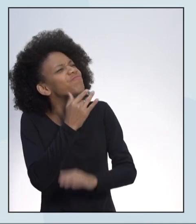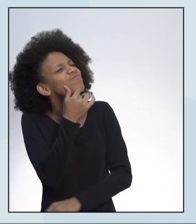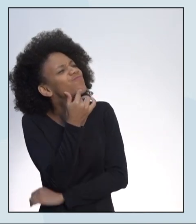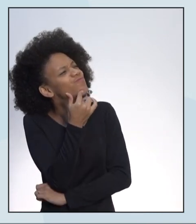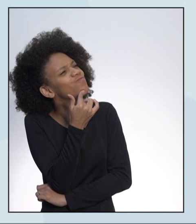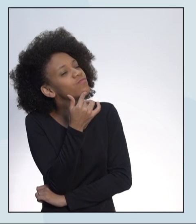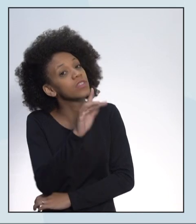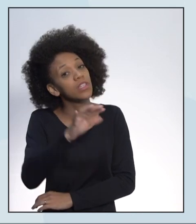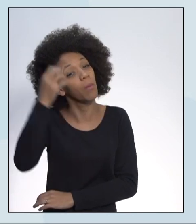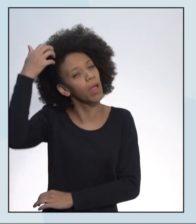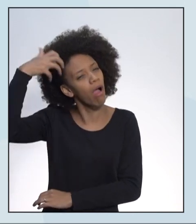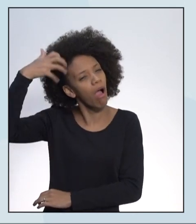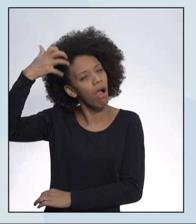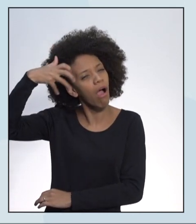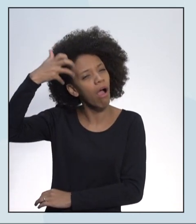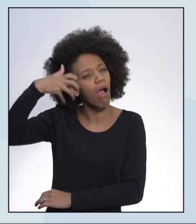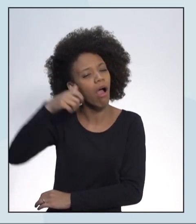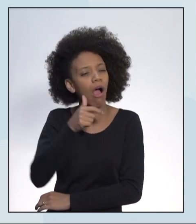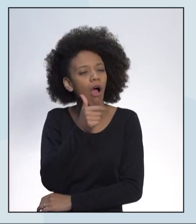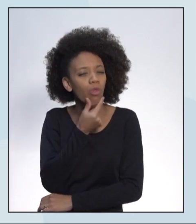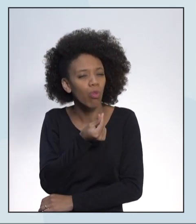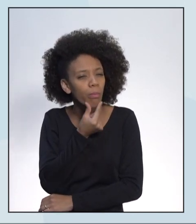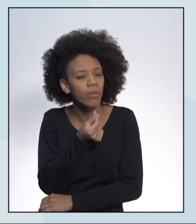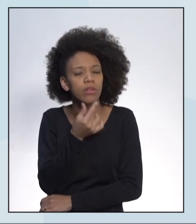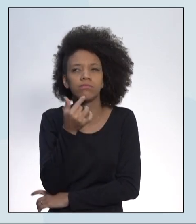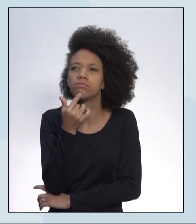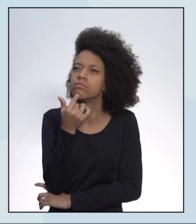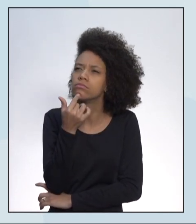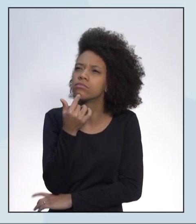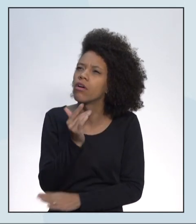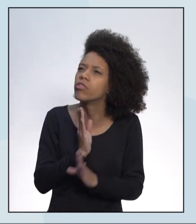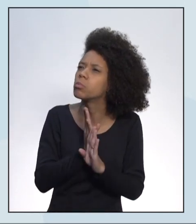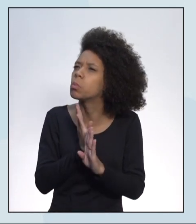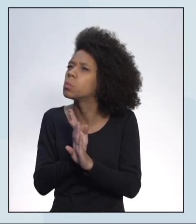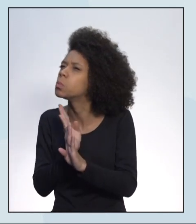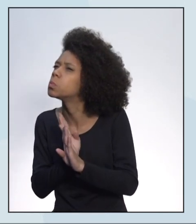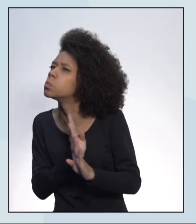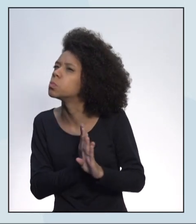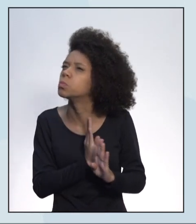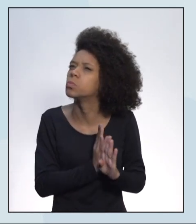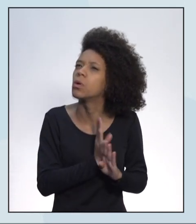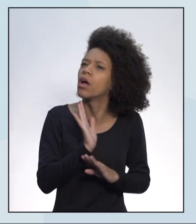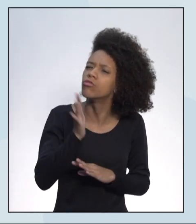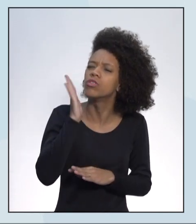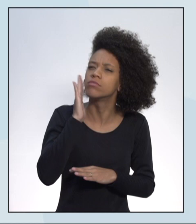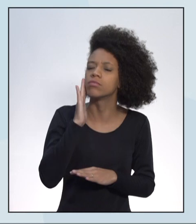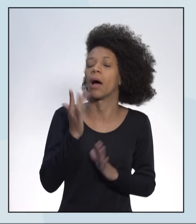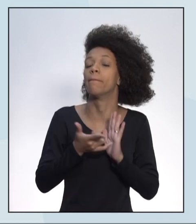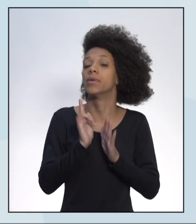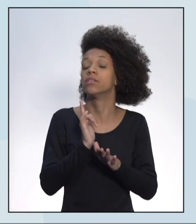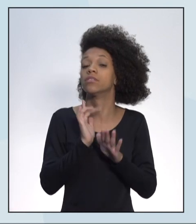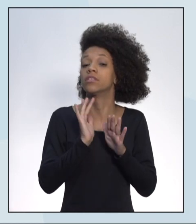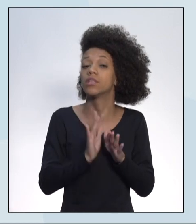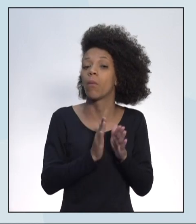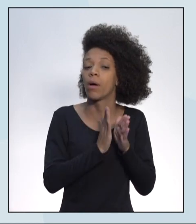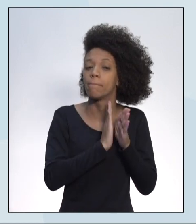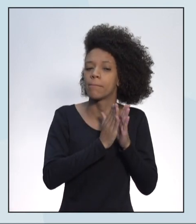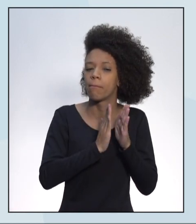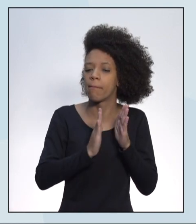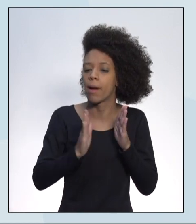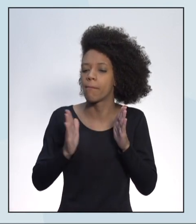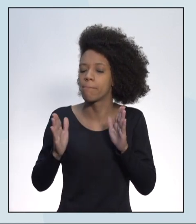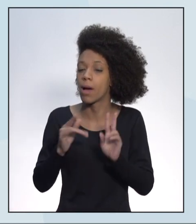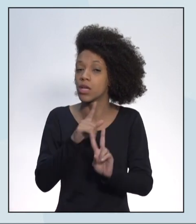passa na cabeça do garotinho. Passa qual? As raízes já conhecidas. E essas raízes já conhecidas são as sequências dos